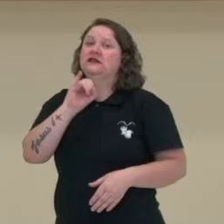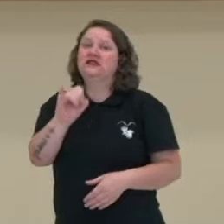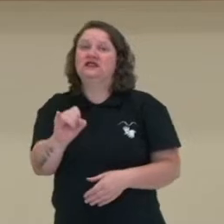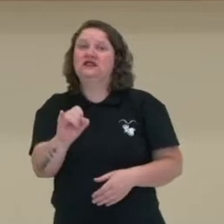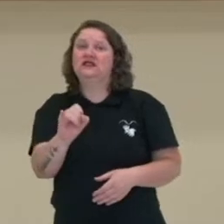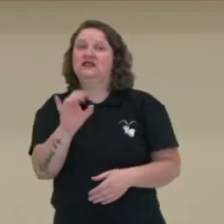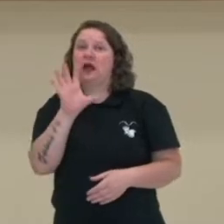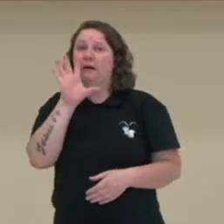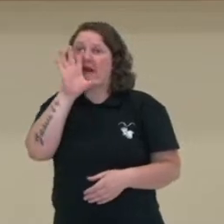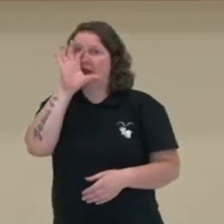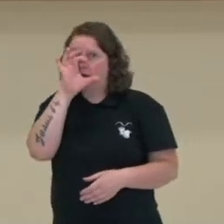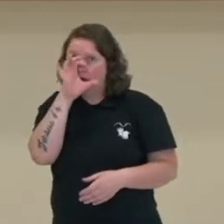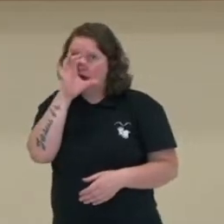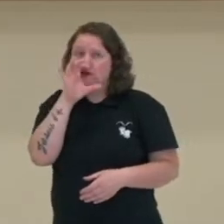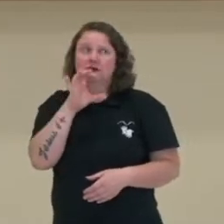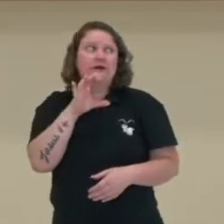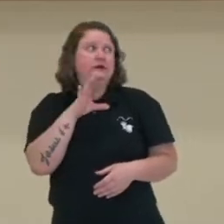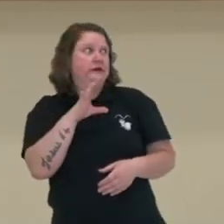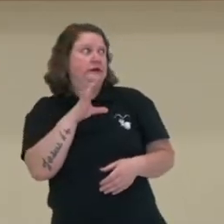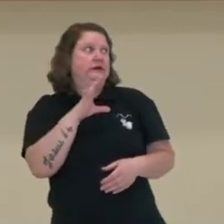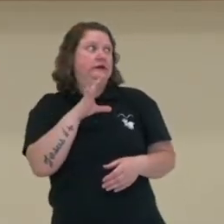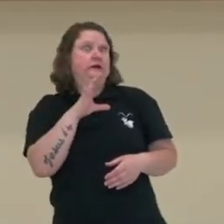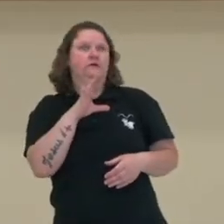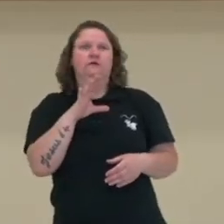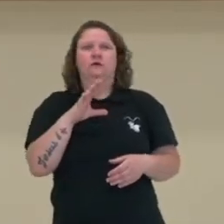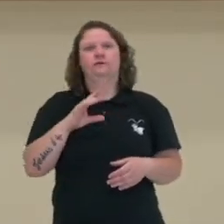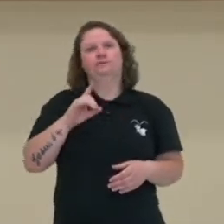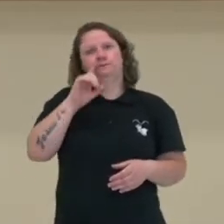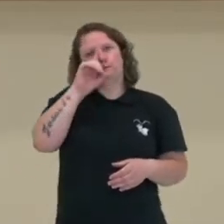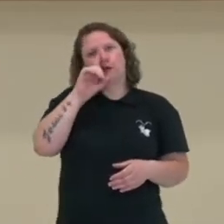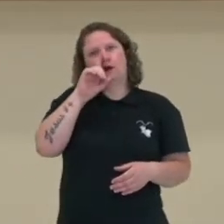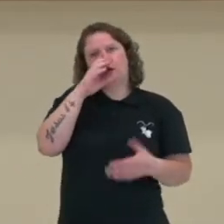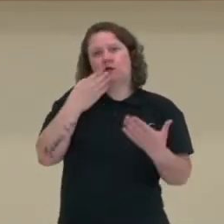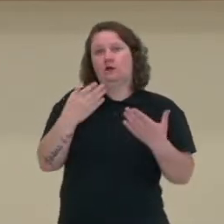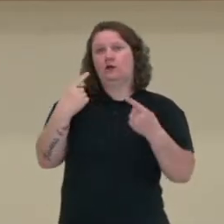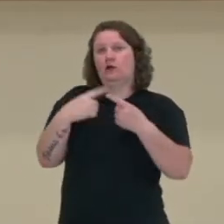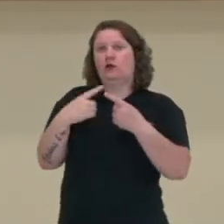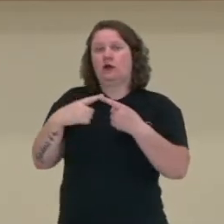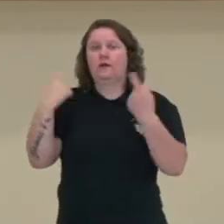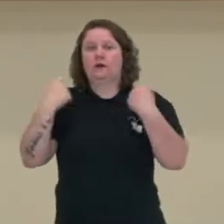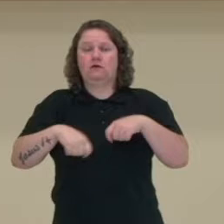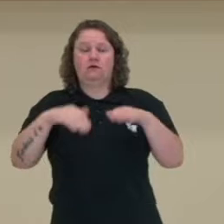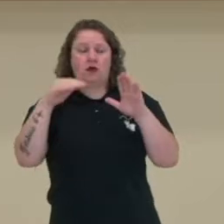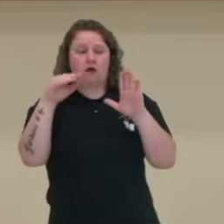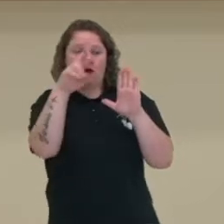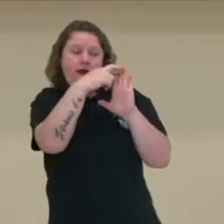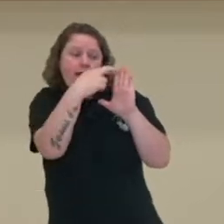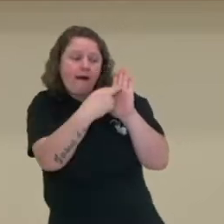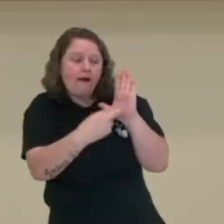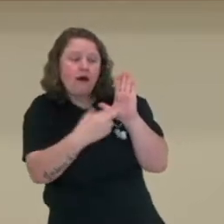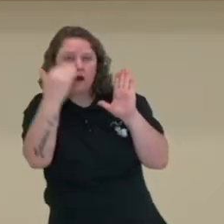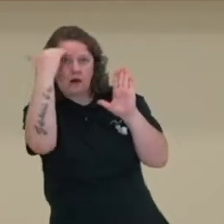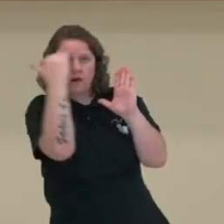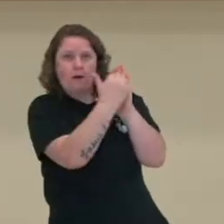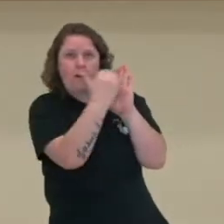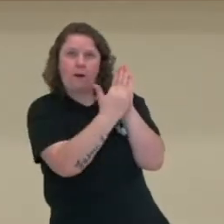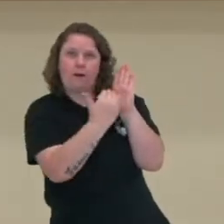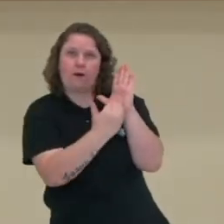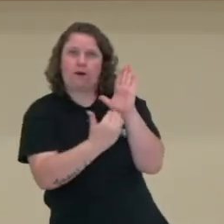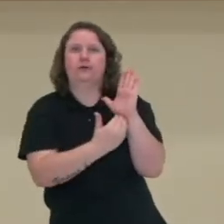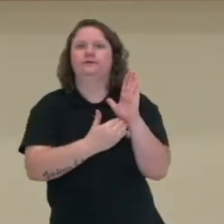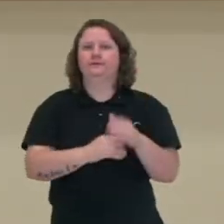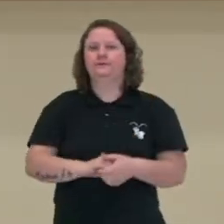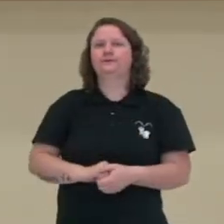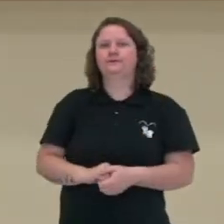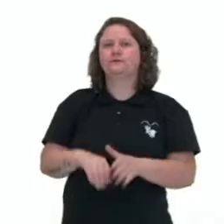Senão, está lá sobre as ordens e regras do senhor, dono do senhorio, o senhor feudal. Por volta